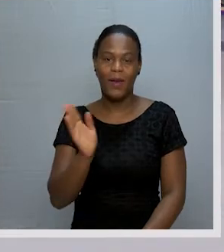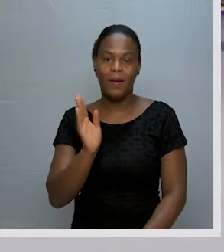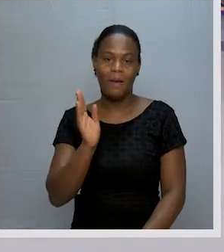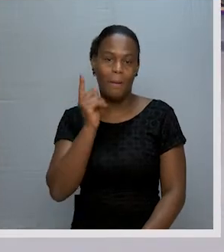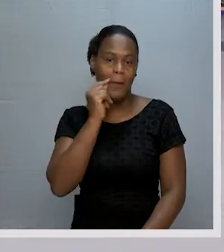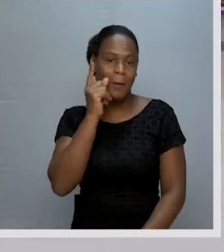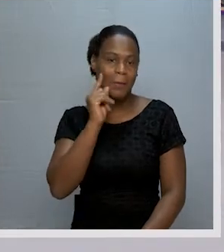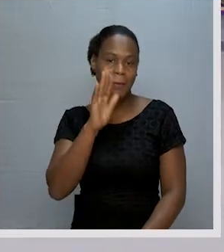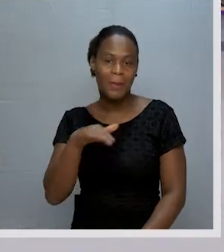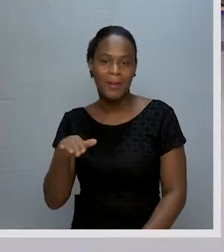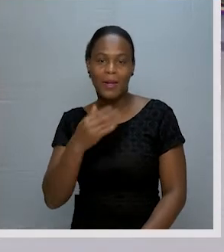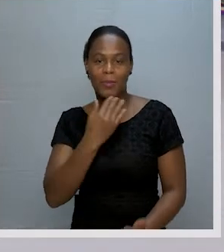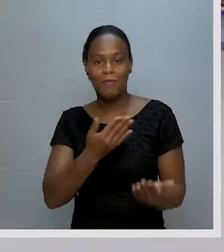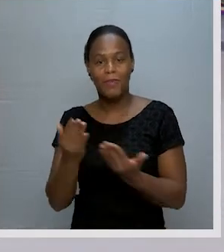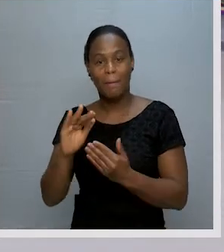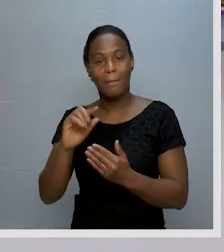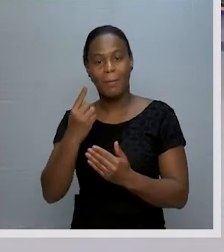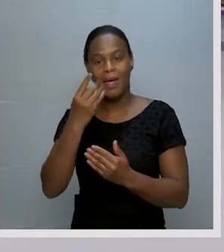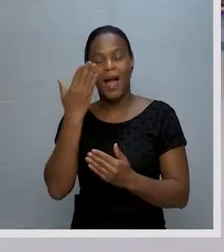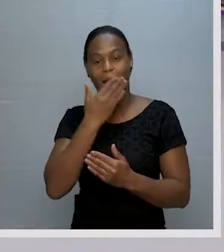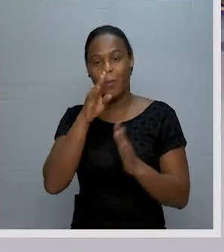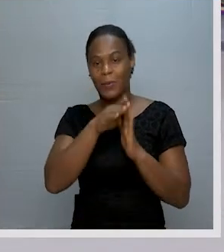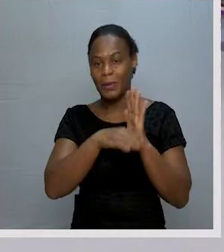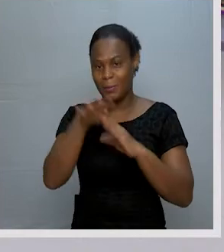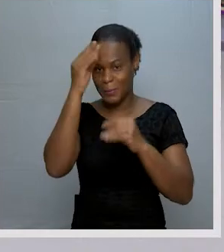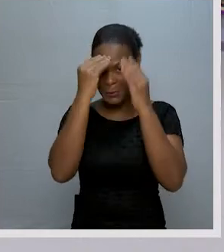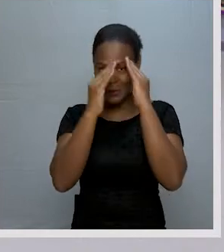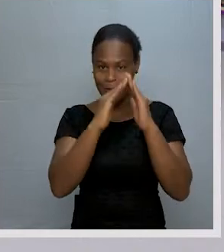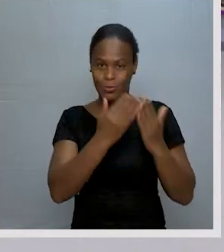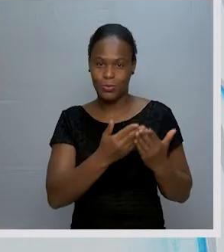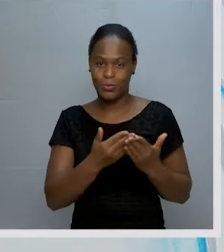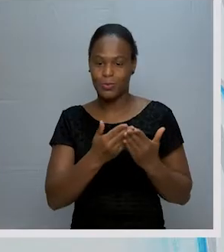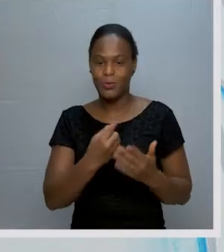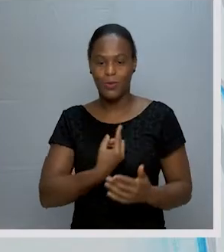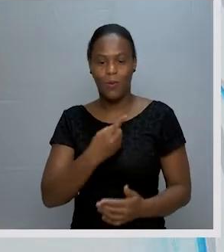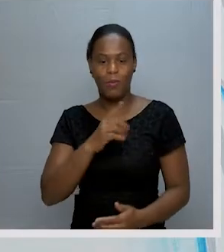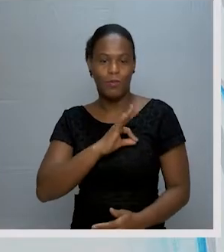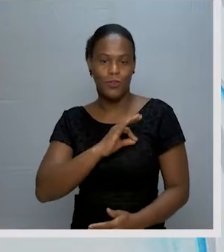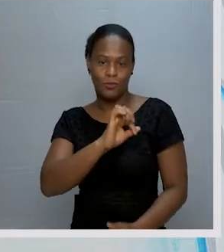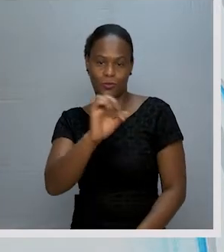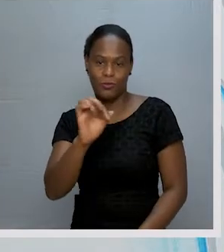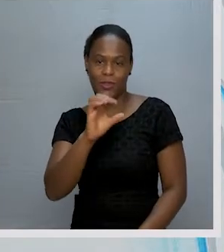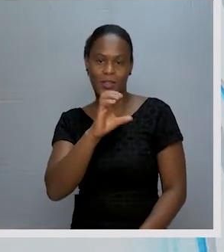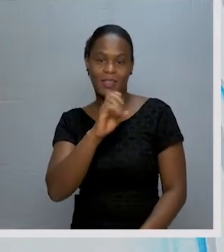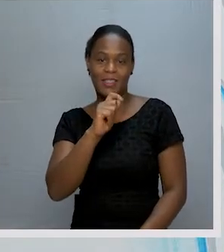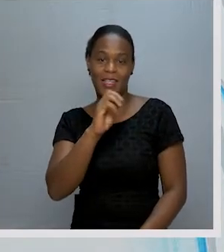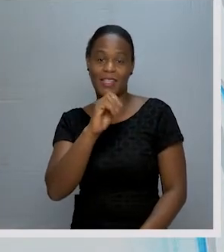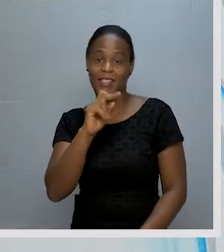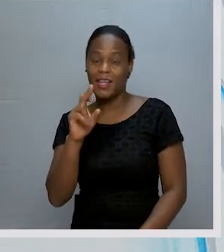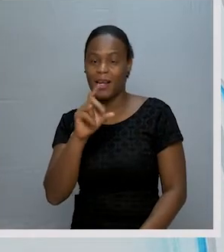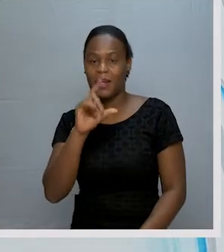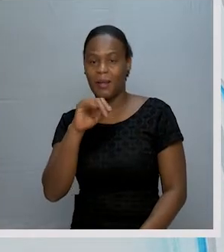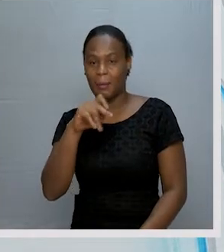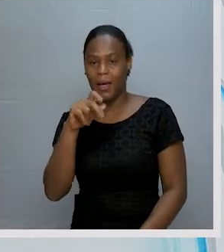Olá meninos e meninas, sejam bem-vindos à nossa primeira aula do programa Aprender a Estudar em Casa. Eu sou o vosso professor, sou César Lino,